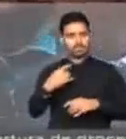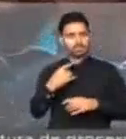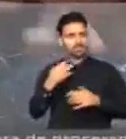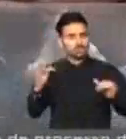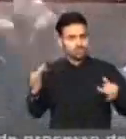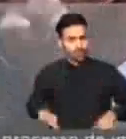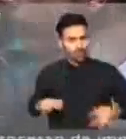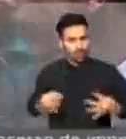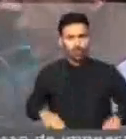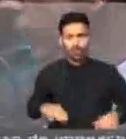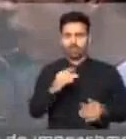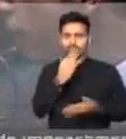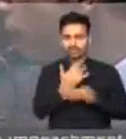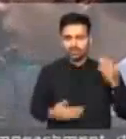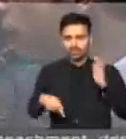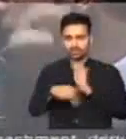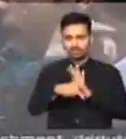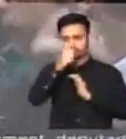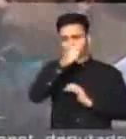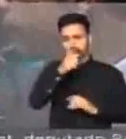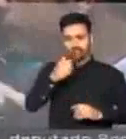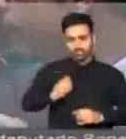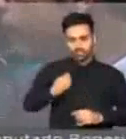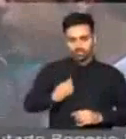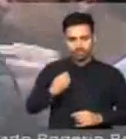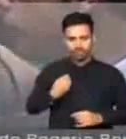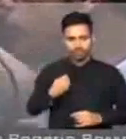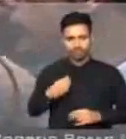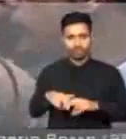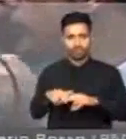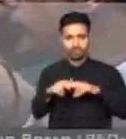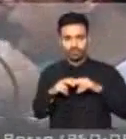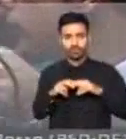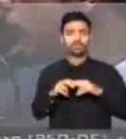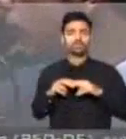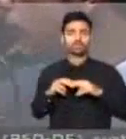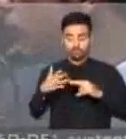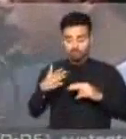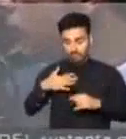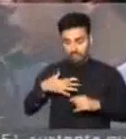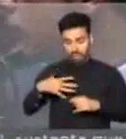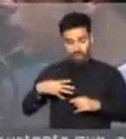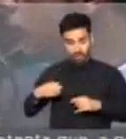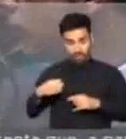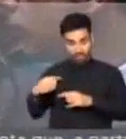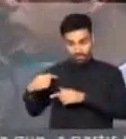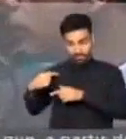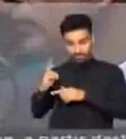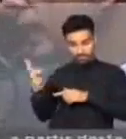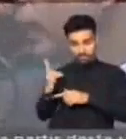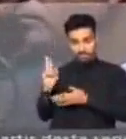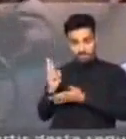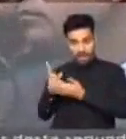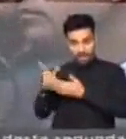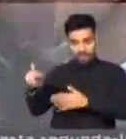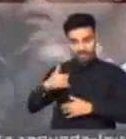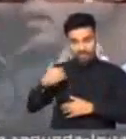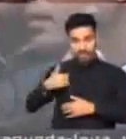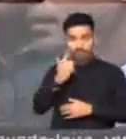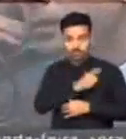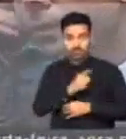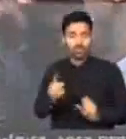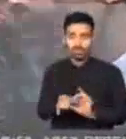sangue e com a própria vida, foi o que devolveu a minha geração a tão sonhada liberdade.